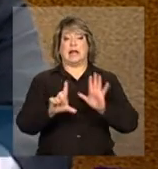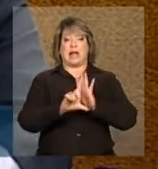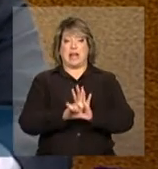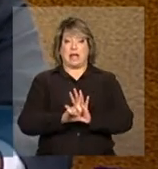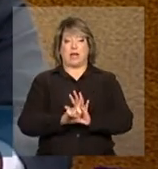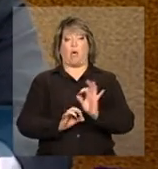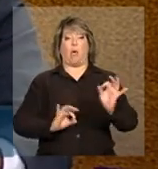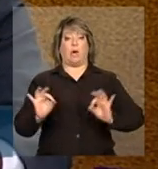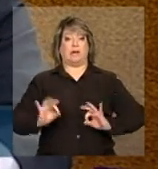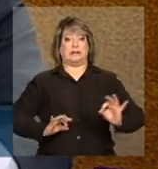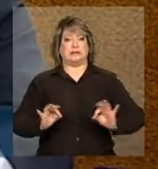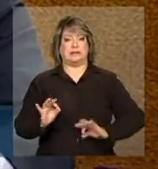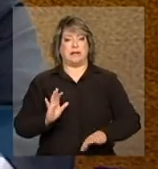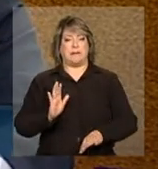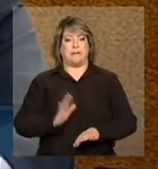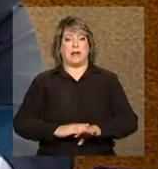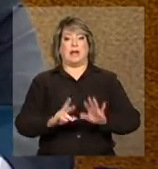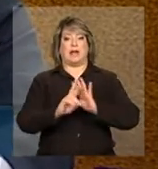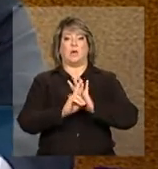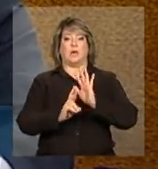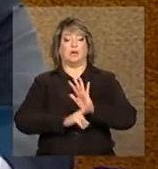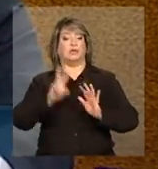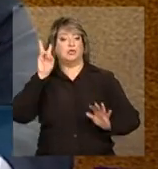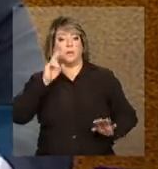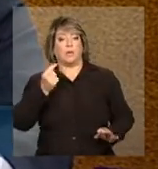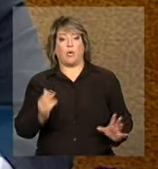de organização, mais de regulação da questão